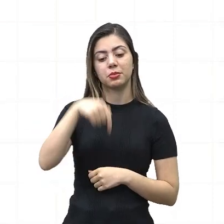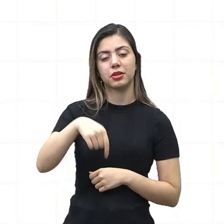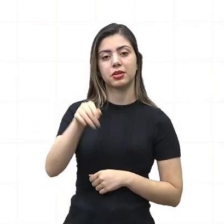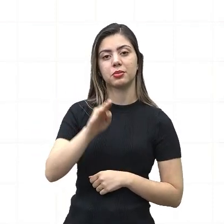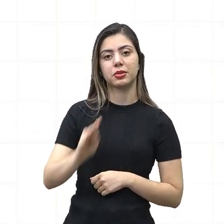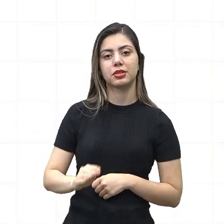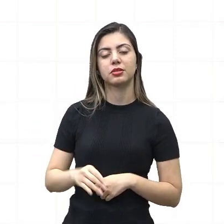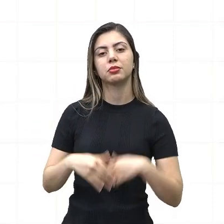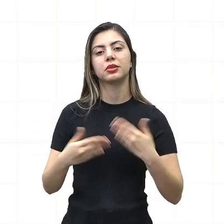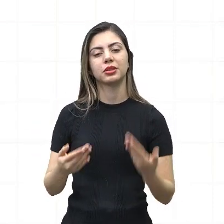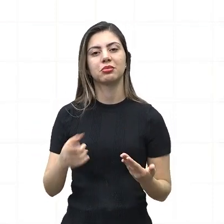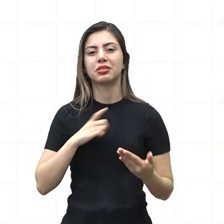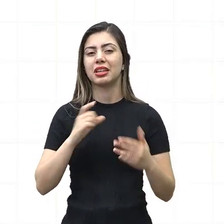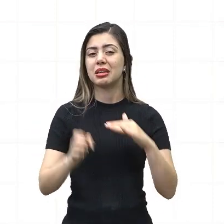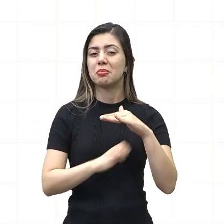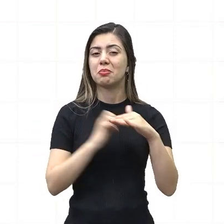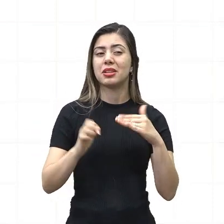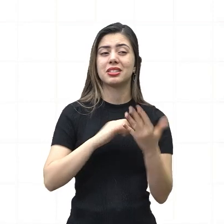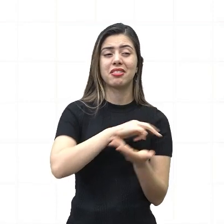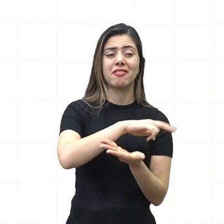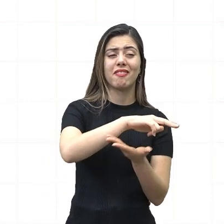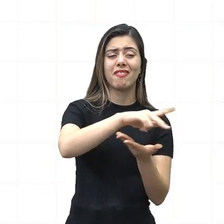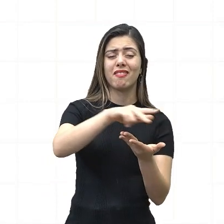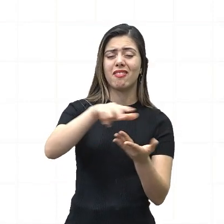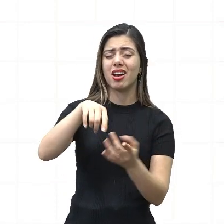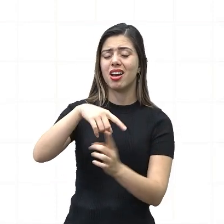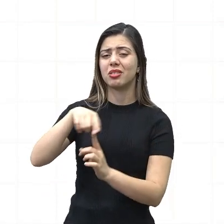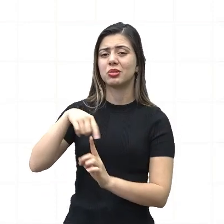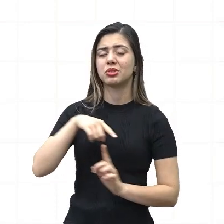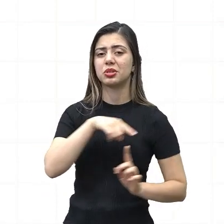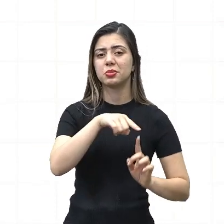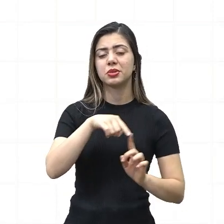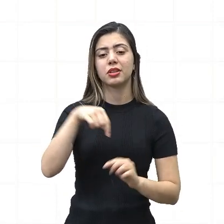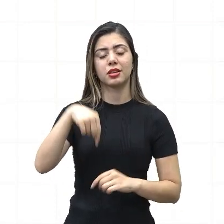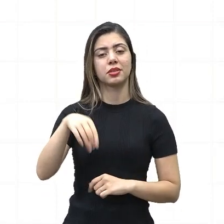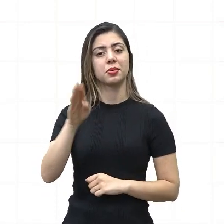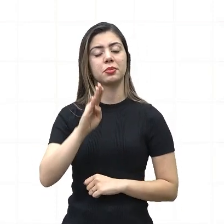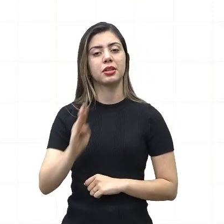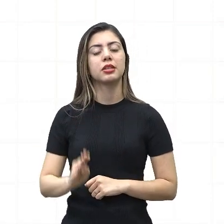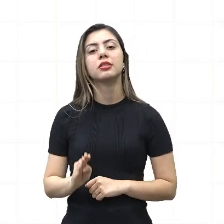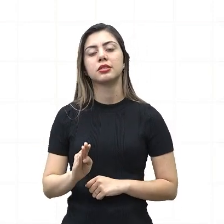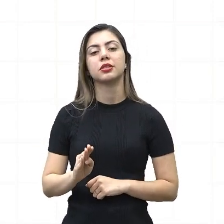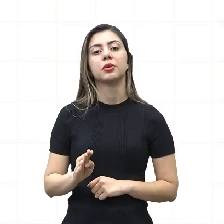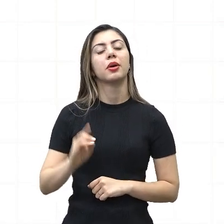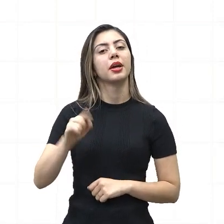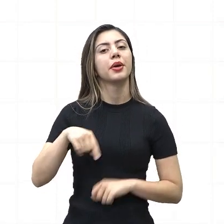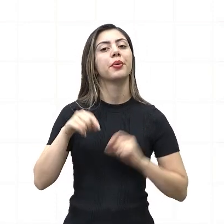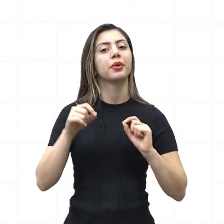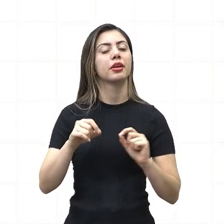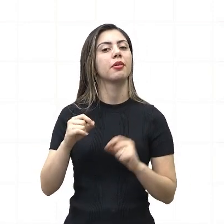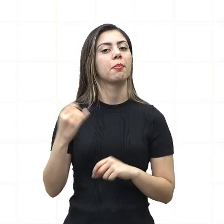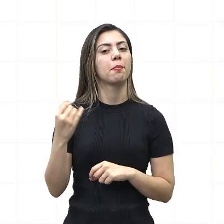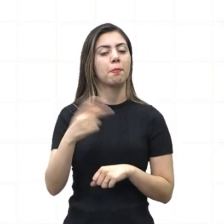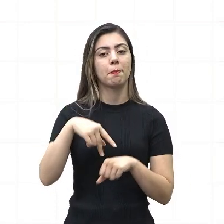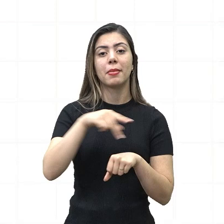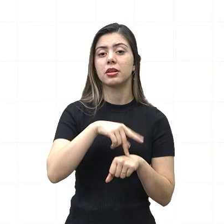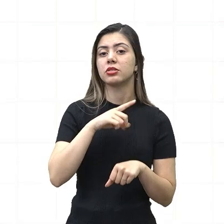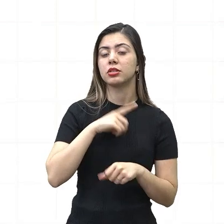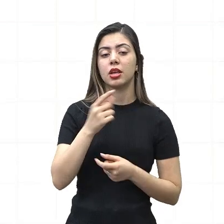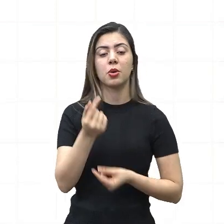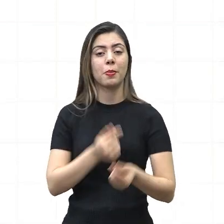Tanto é que a gente tem fábrica de vários tipos por aqui, né? O Brasil ele é considerado um dos países que tem uma